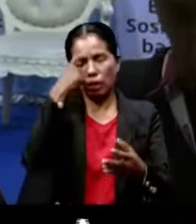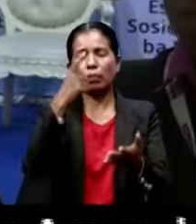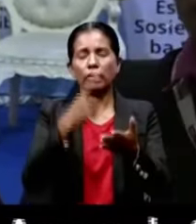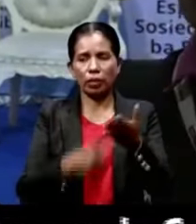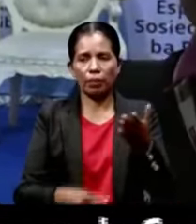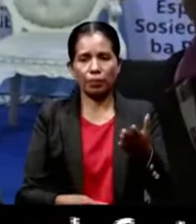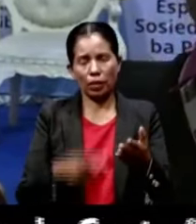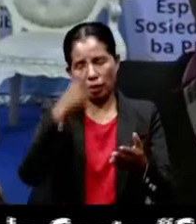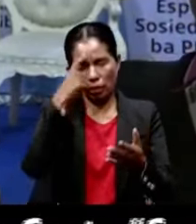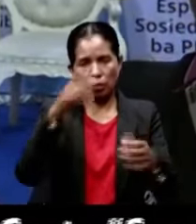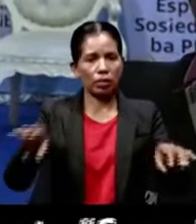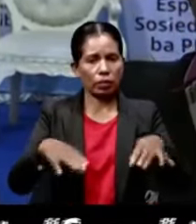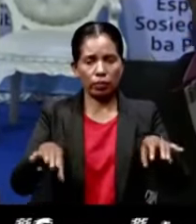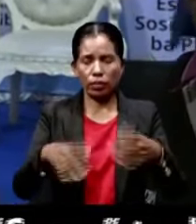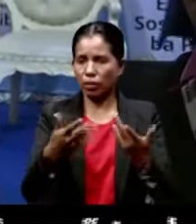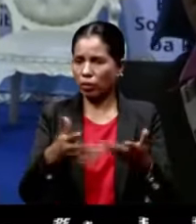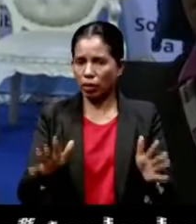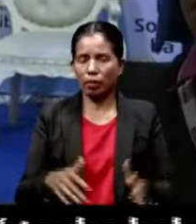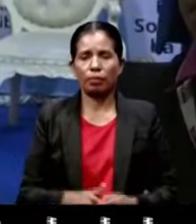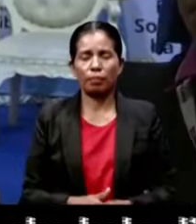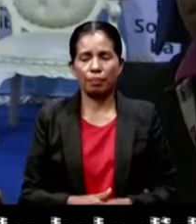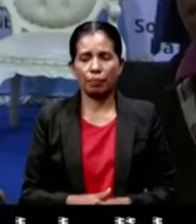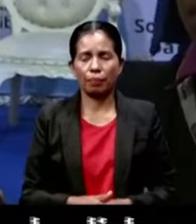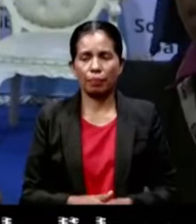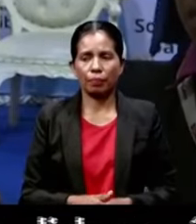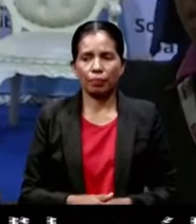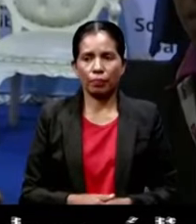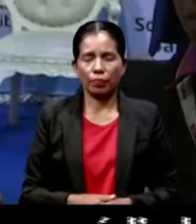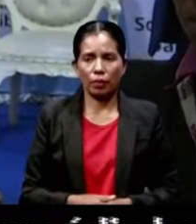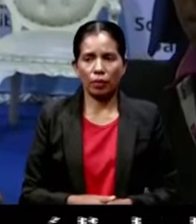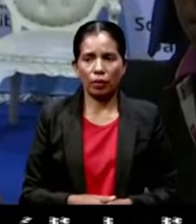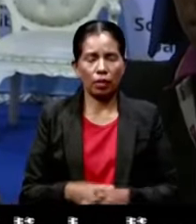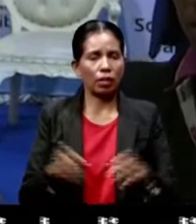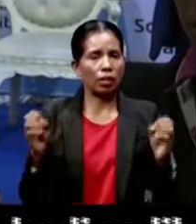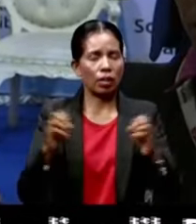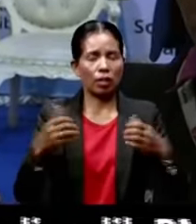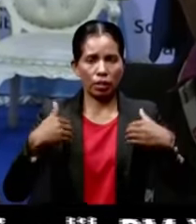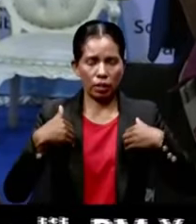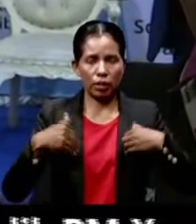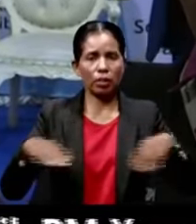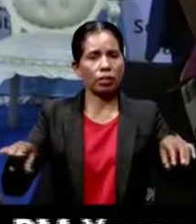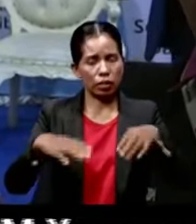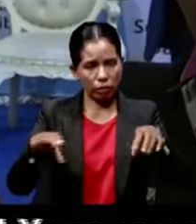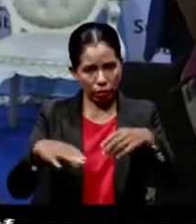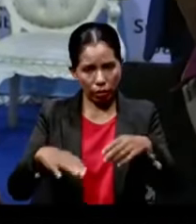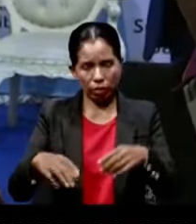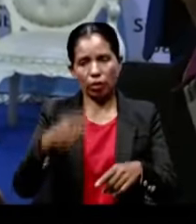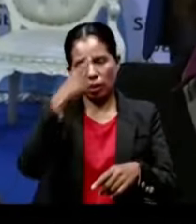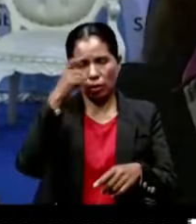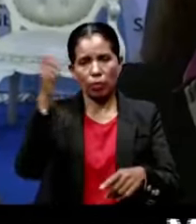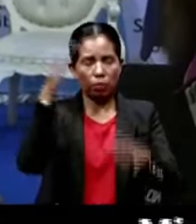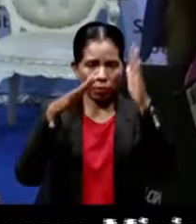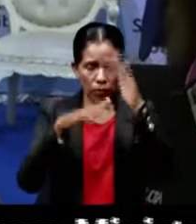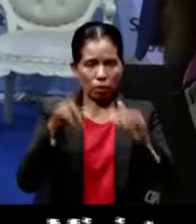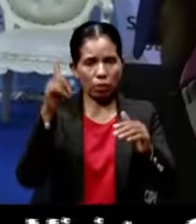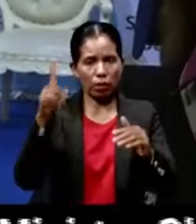Tamo serviço lá ia, então, falta de campo de trabalho, mas né, problema ira, né, beque, e que os